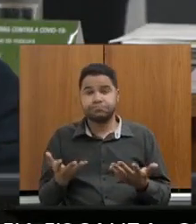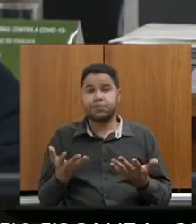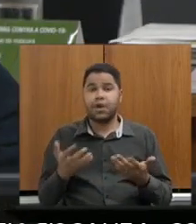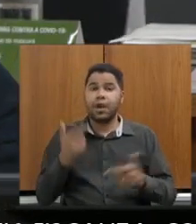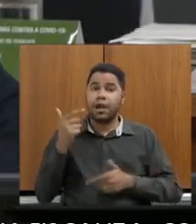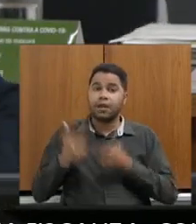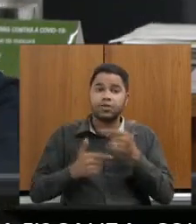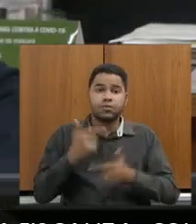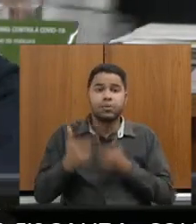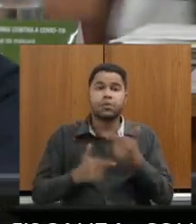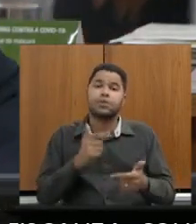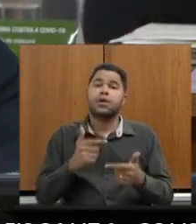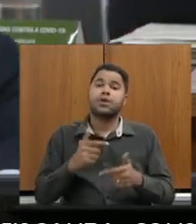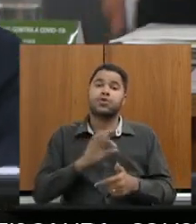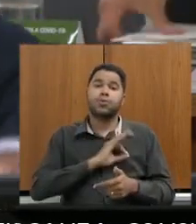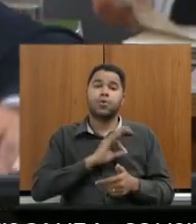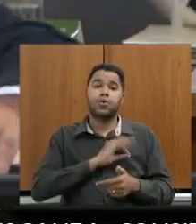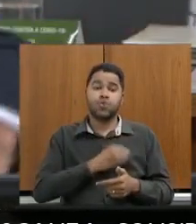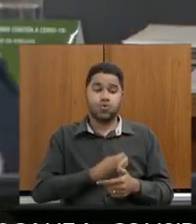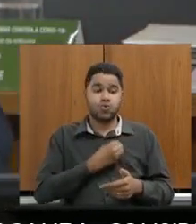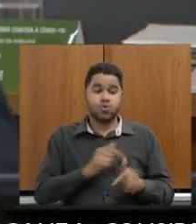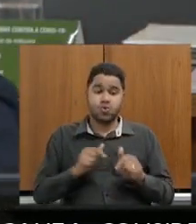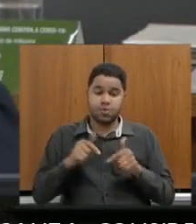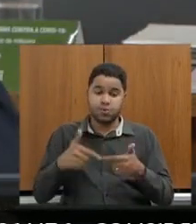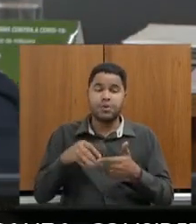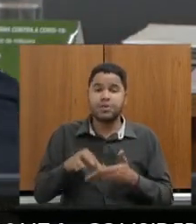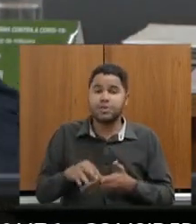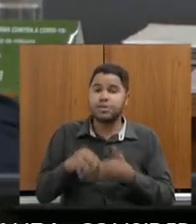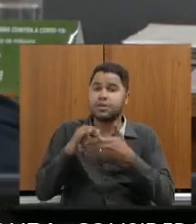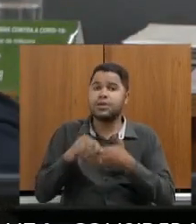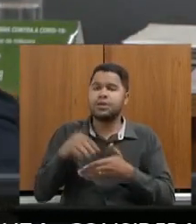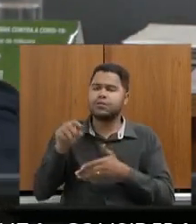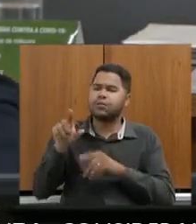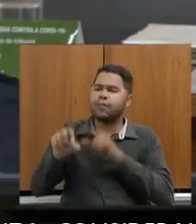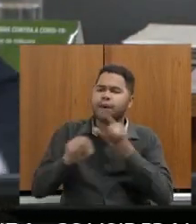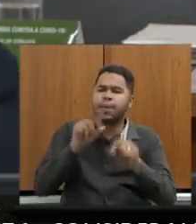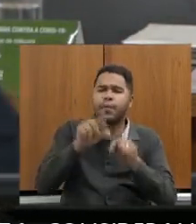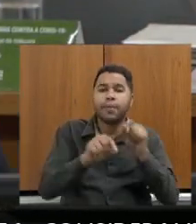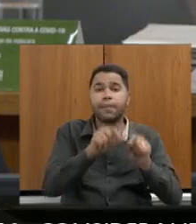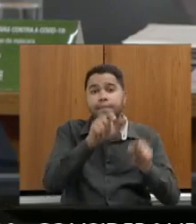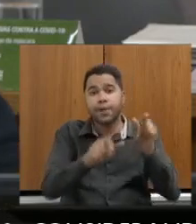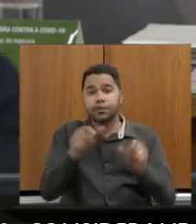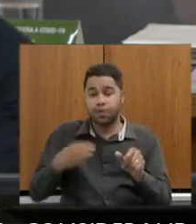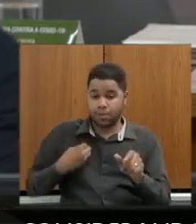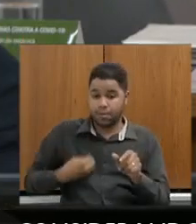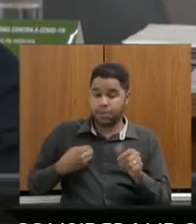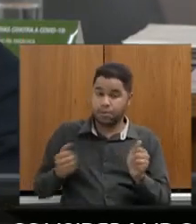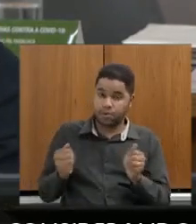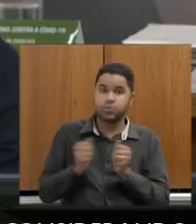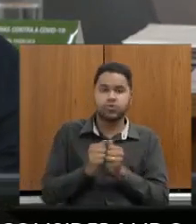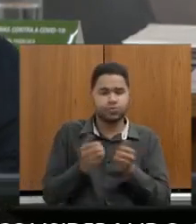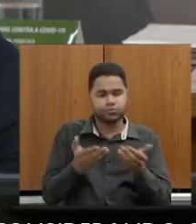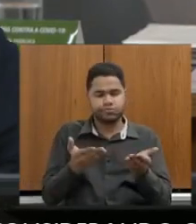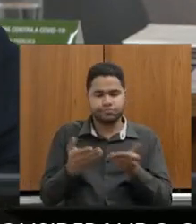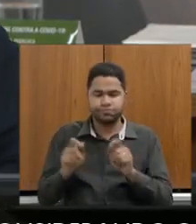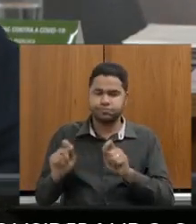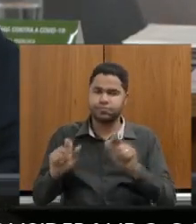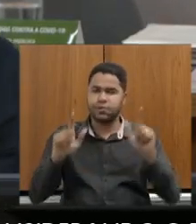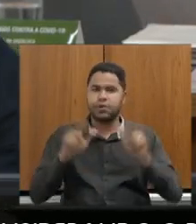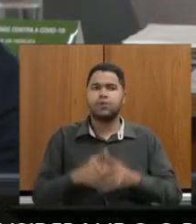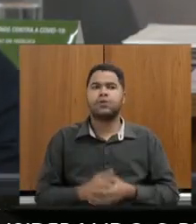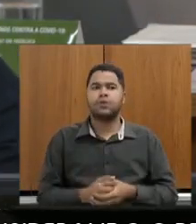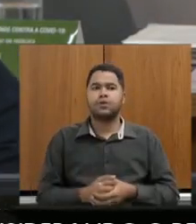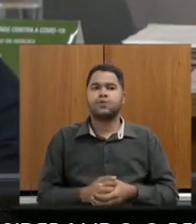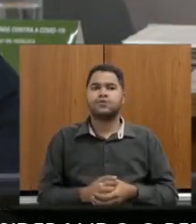atividade policial da Sobrevivência liderança crescemos em número de colegas aqui para participar desses não seminários pode passar